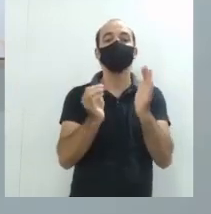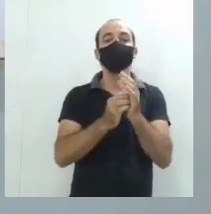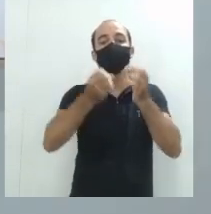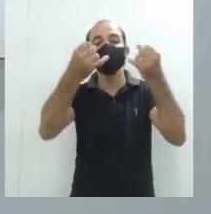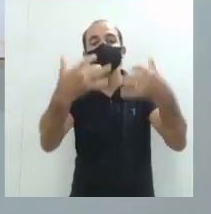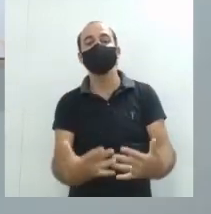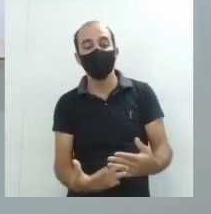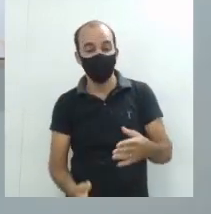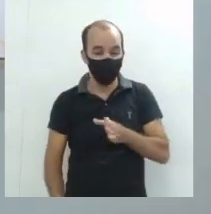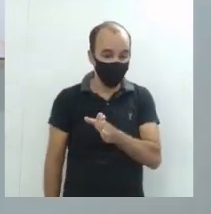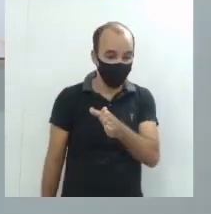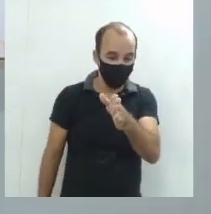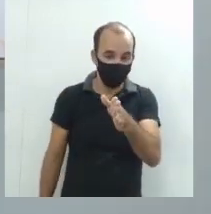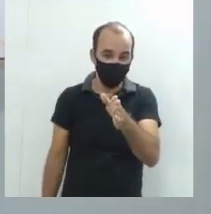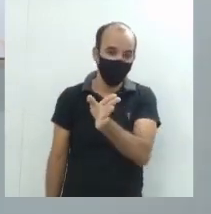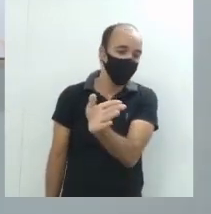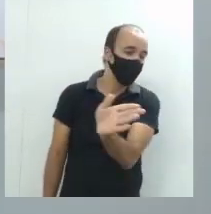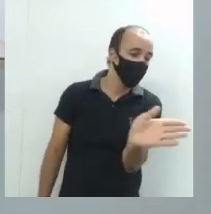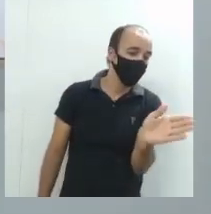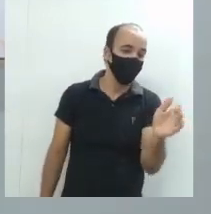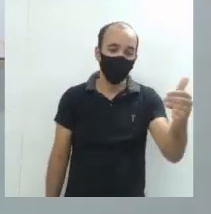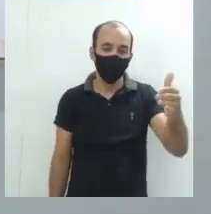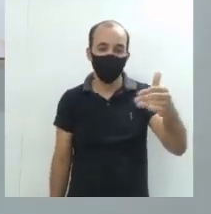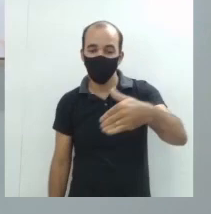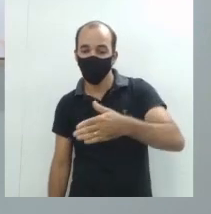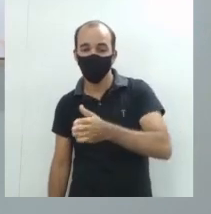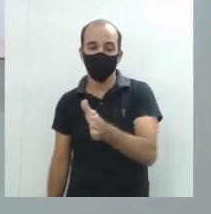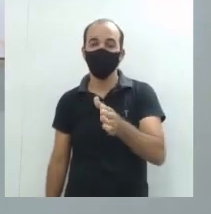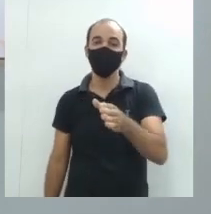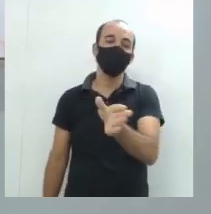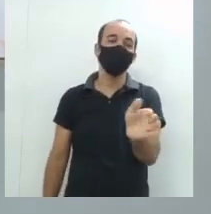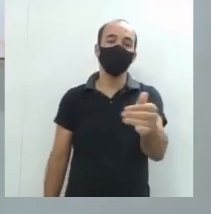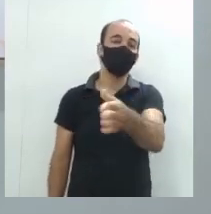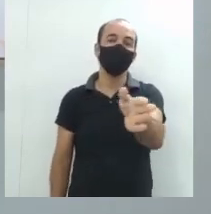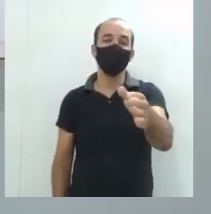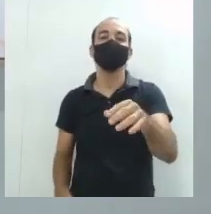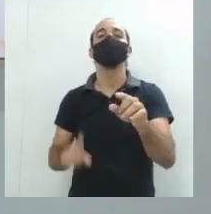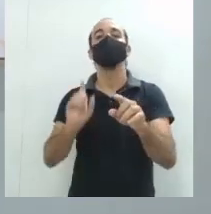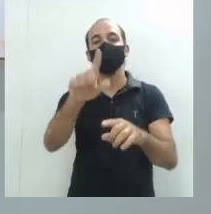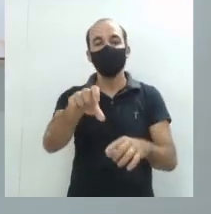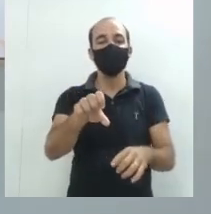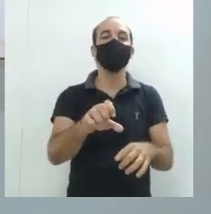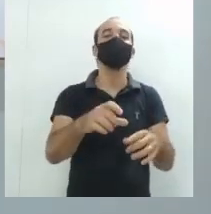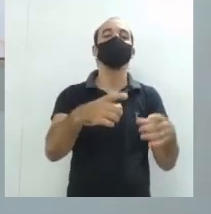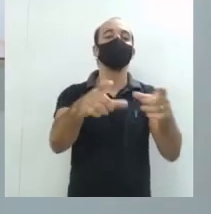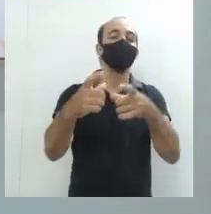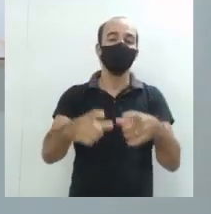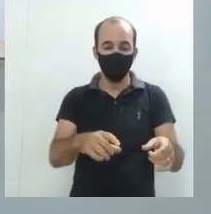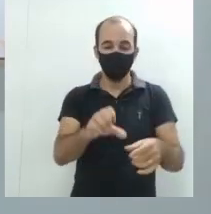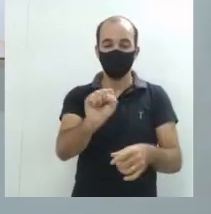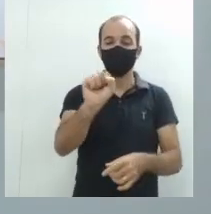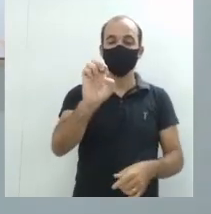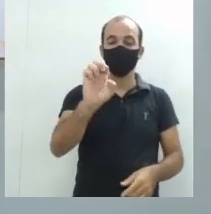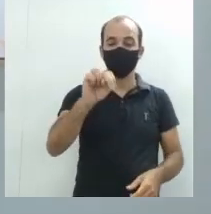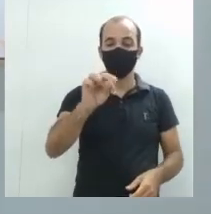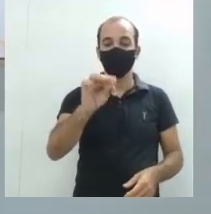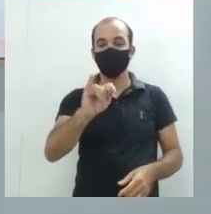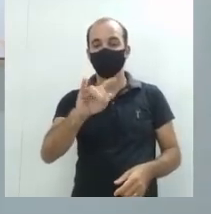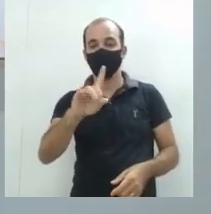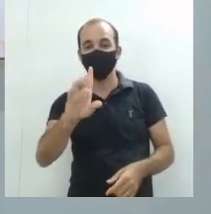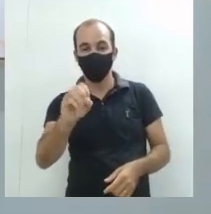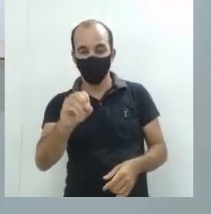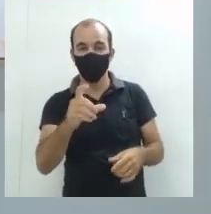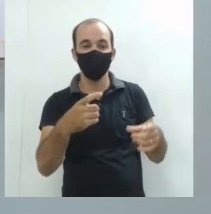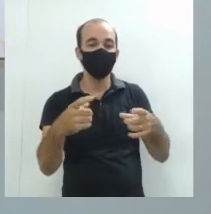quantos metros? 300. Então, quando a grandeza minha, ela pede isso, ela está dizendo que é vetor. Então, todo vetor que